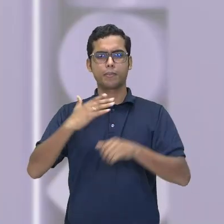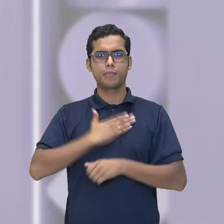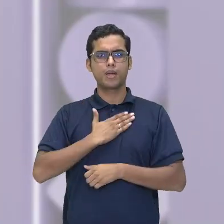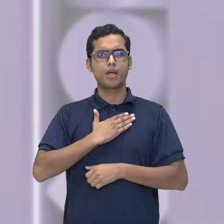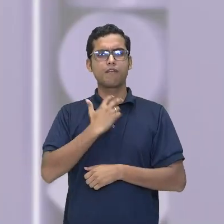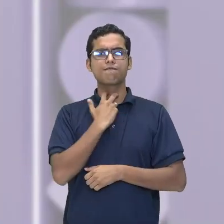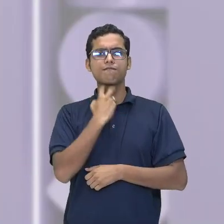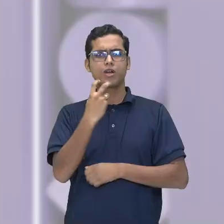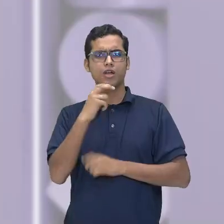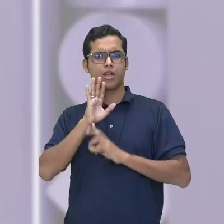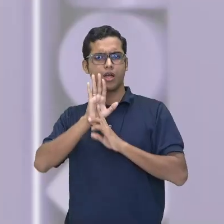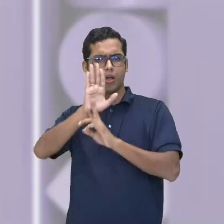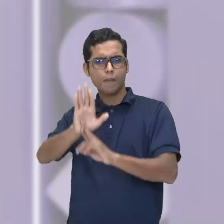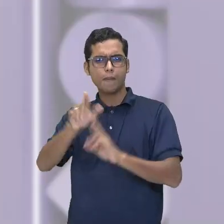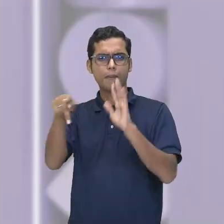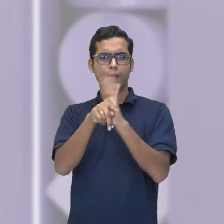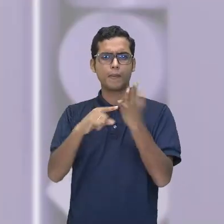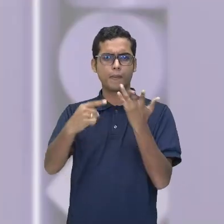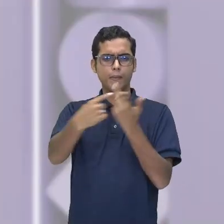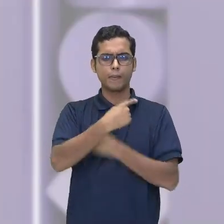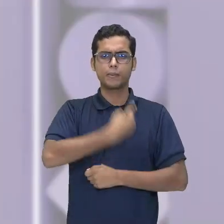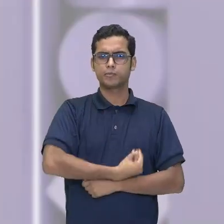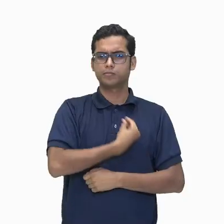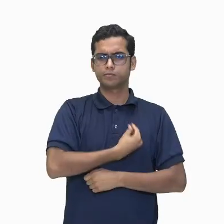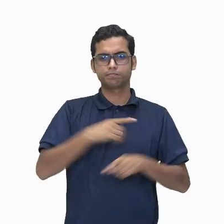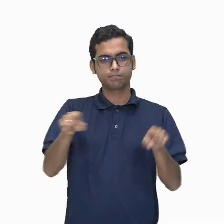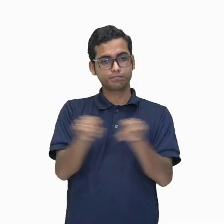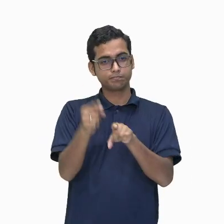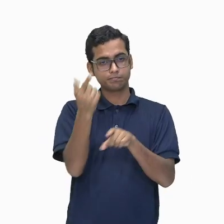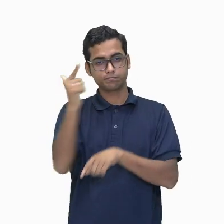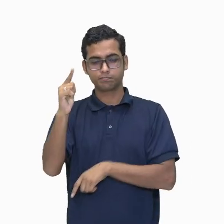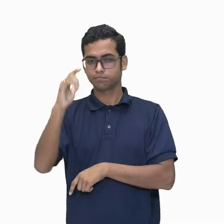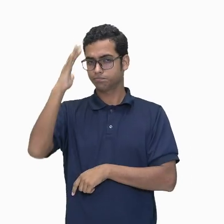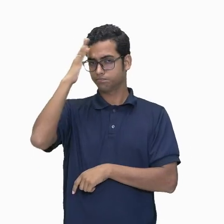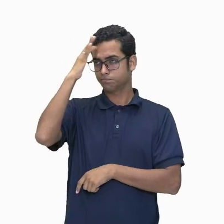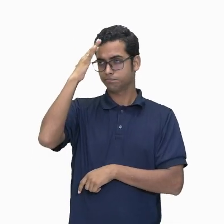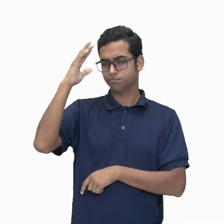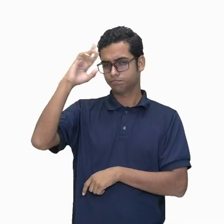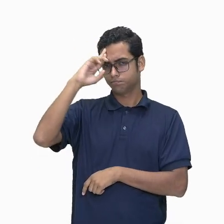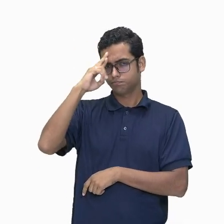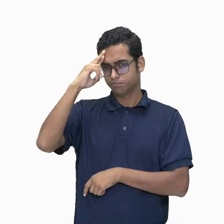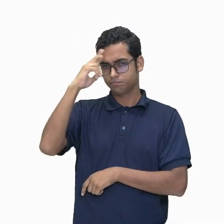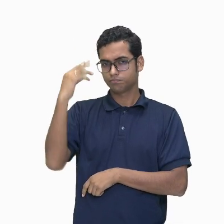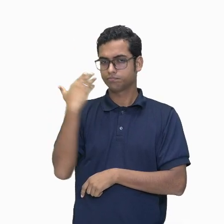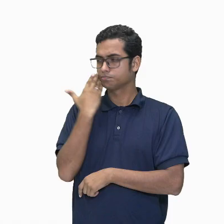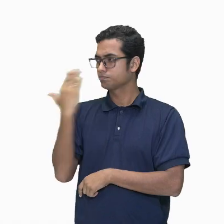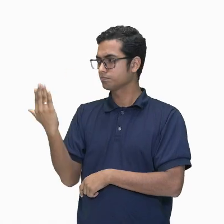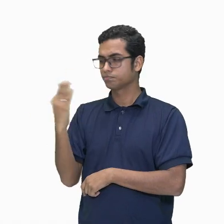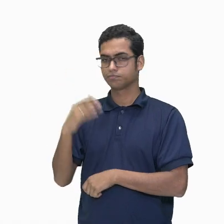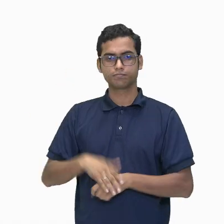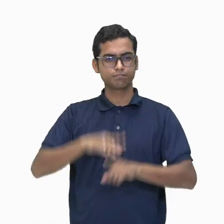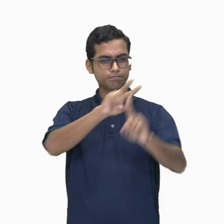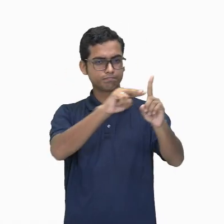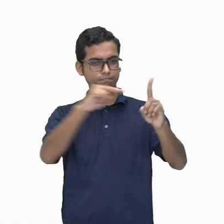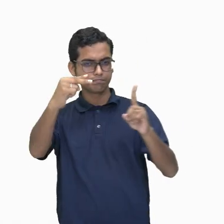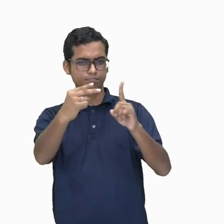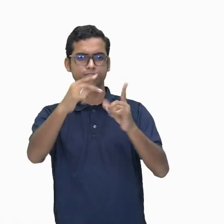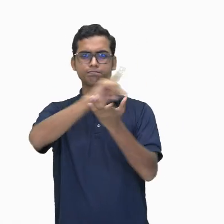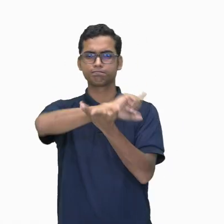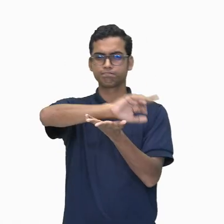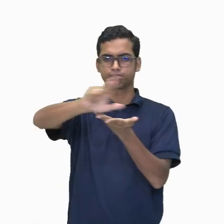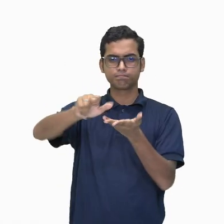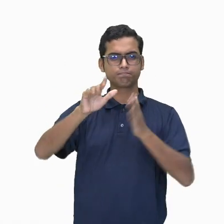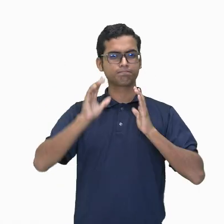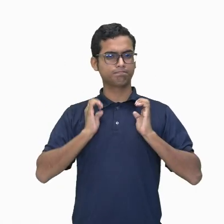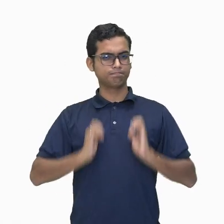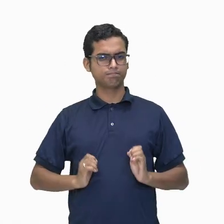humanidade. E aqui eu quero te convidar para uma outra reflexão. A diversidade de visões éticas